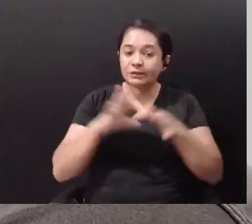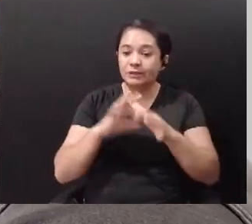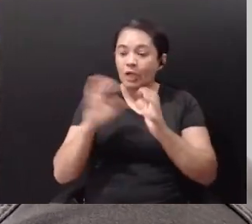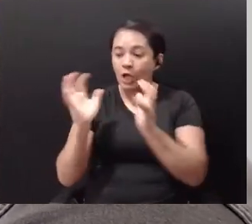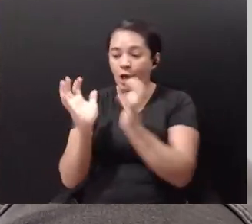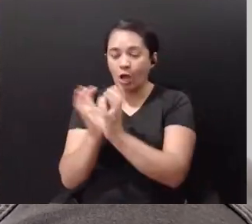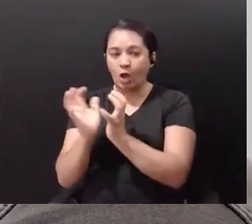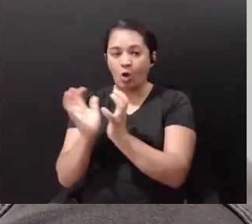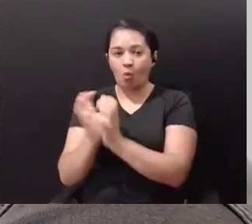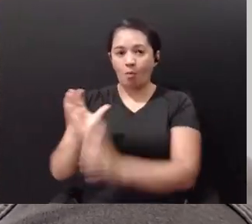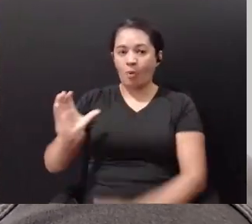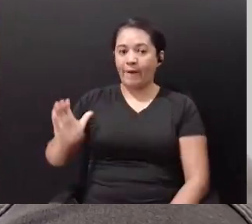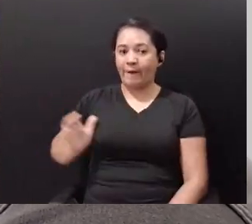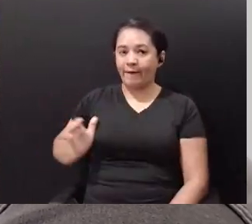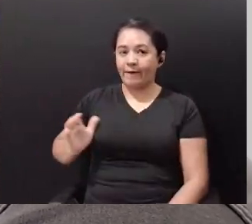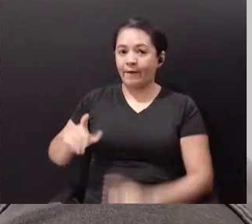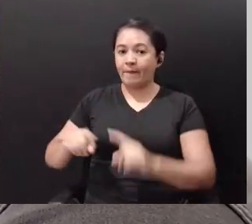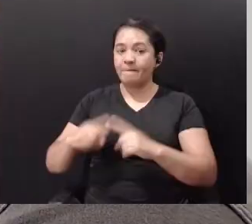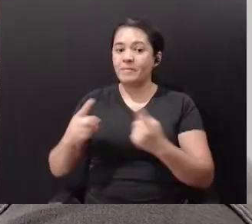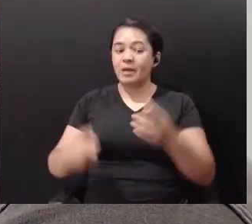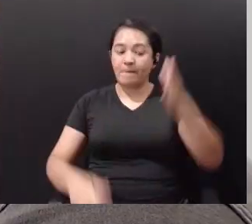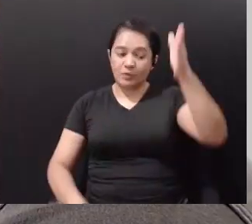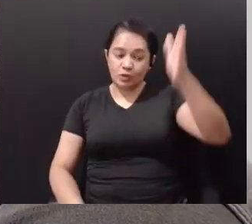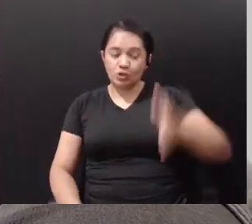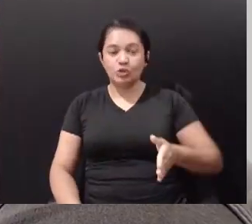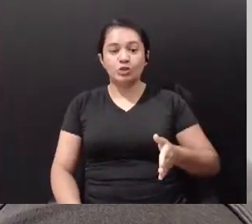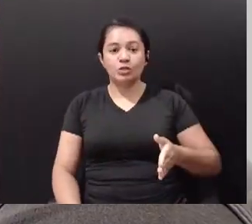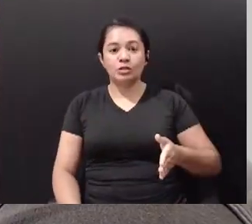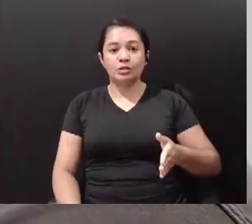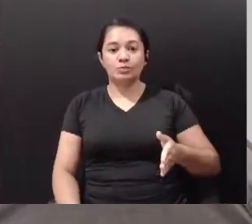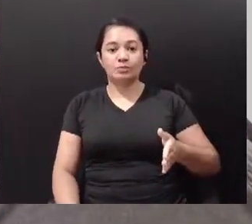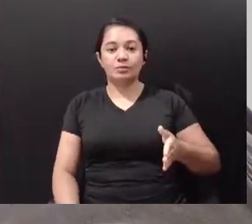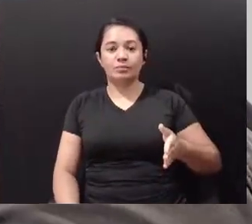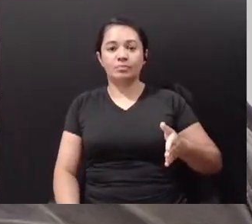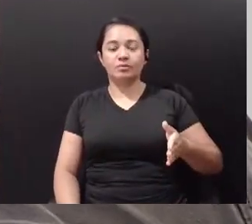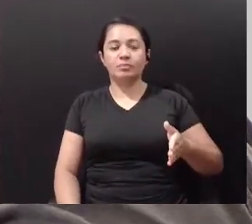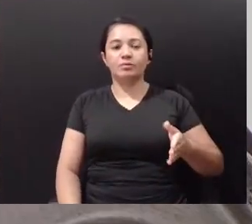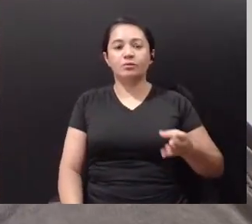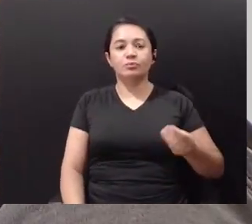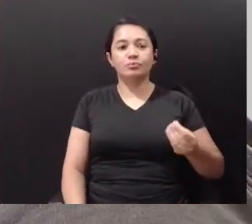mas direcionados para